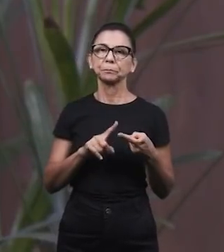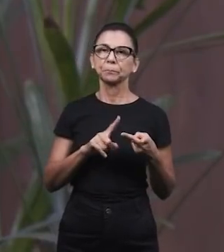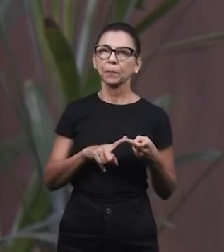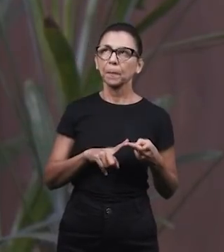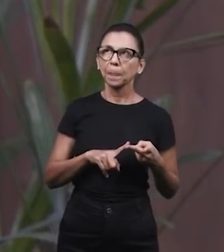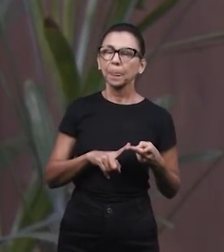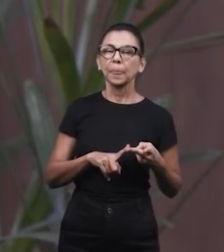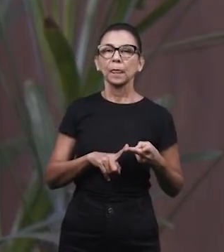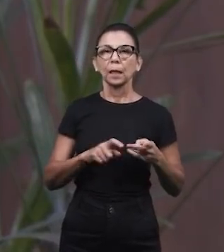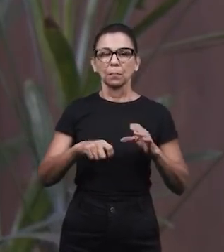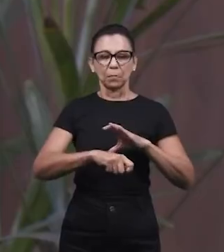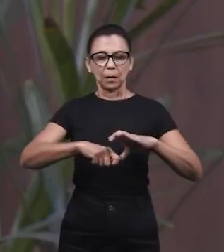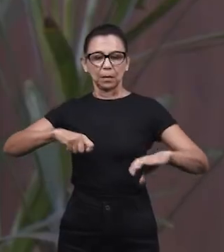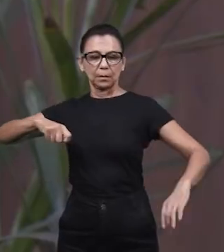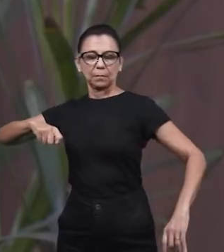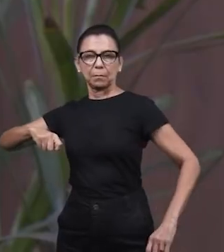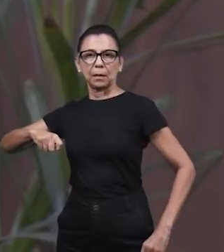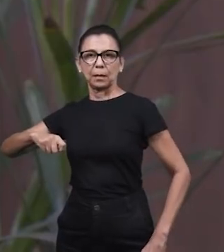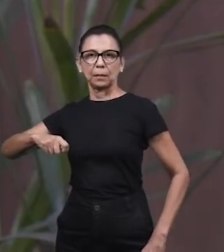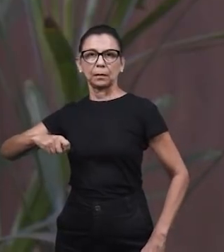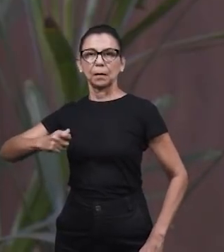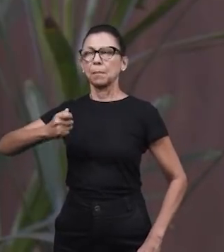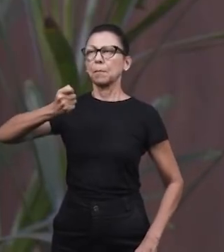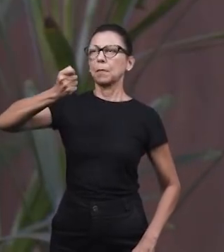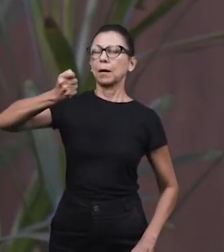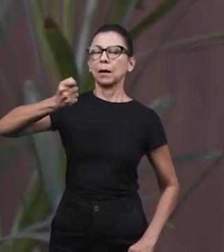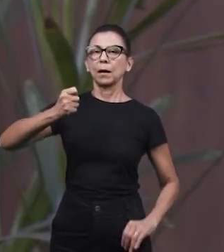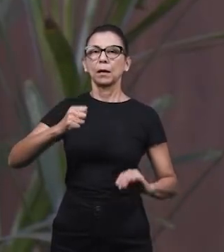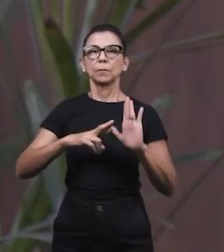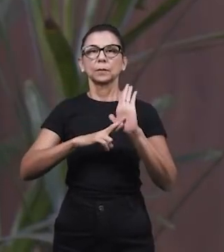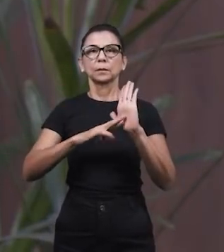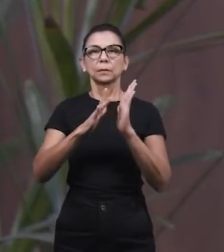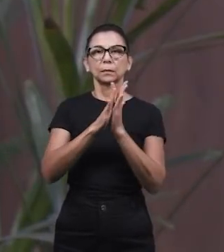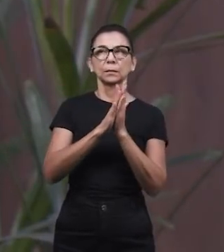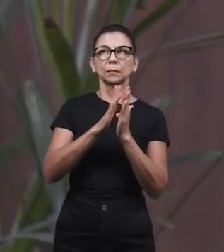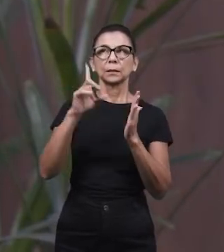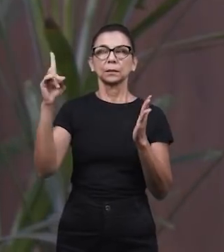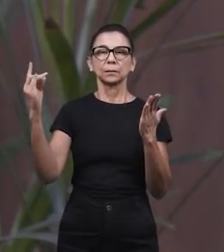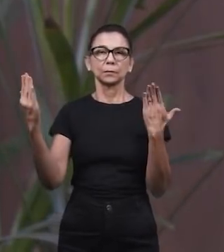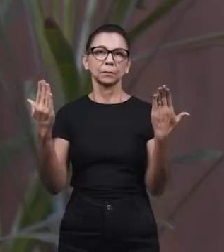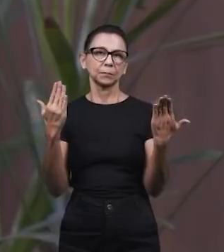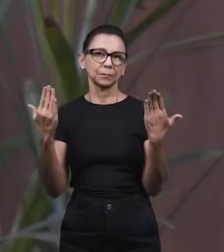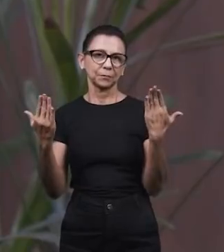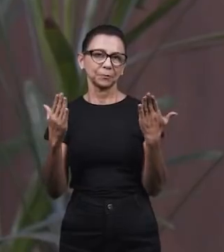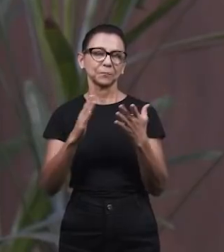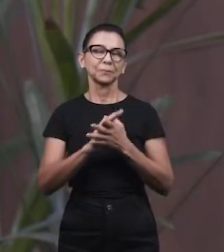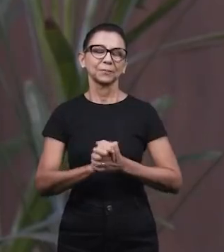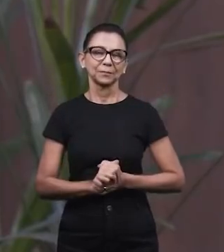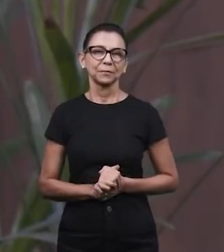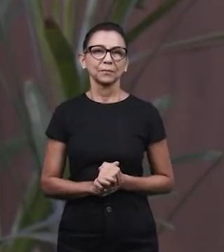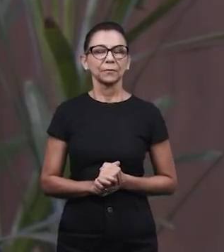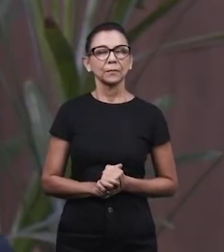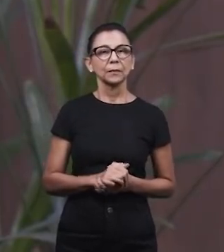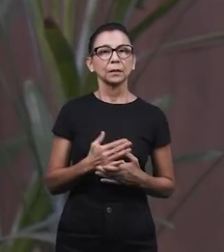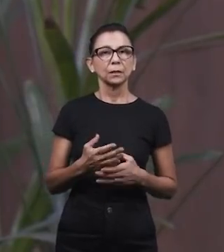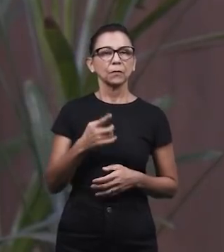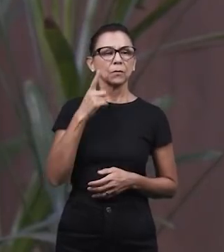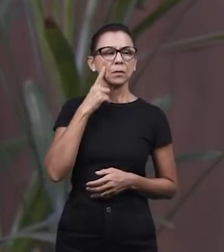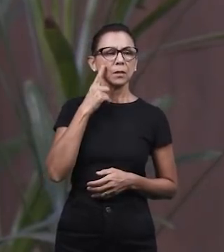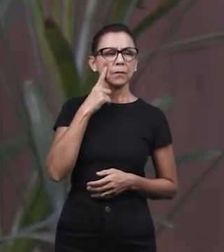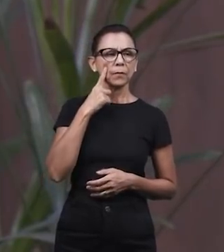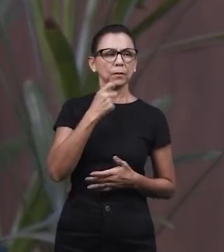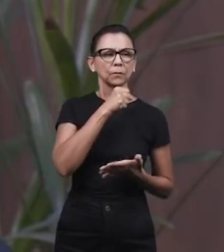Você vai ver Jesus como a espada é a palavra, né? A palavra é como a espada. Então são alegorias, coisas que você vê no